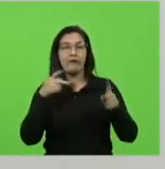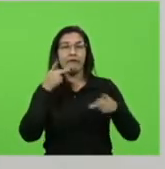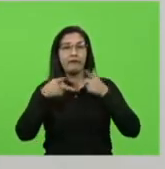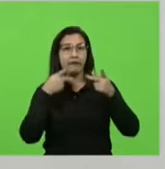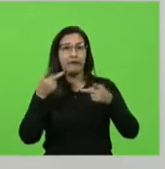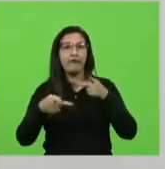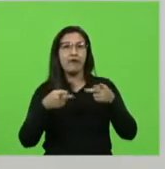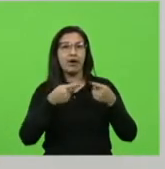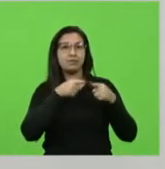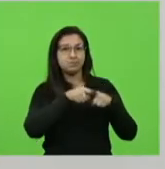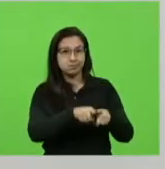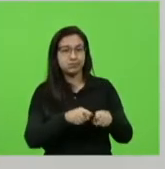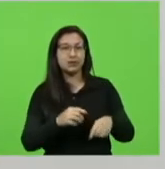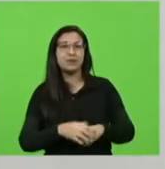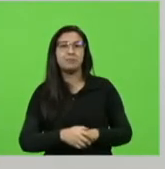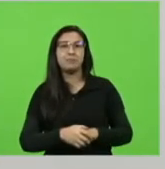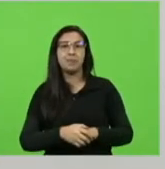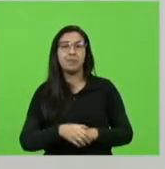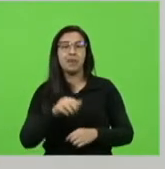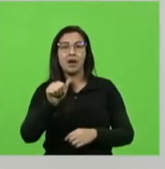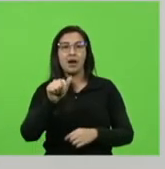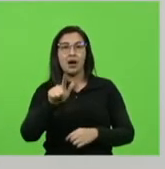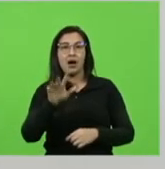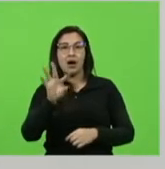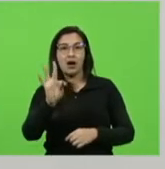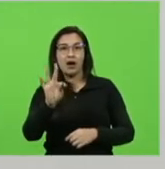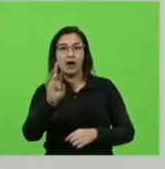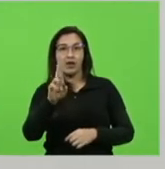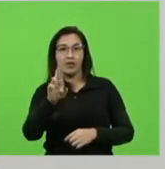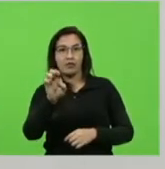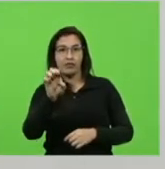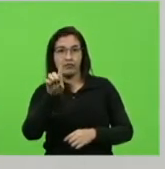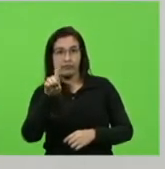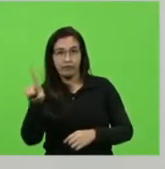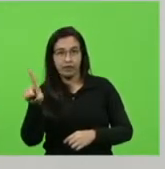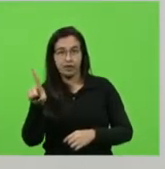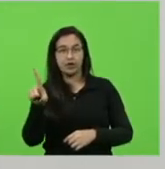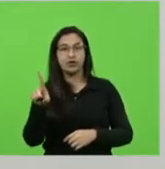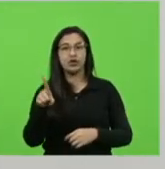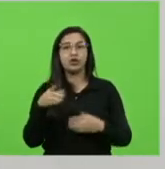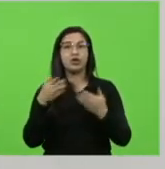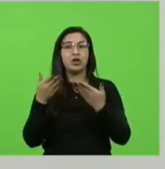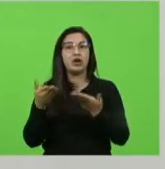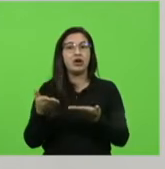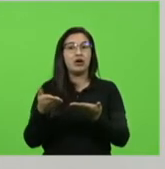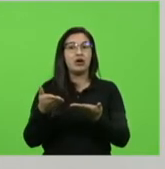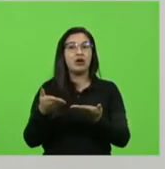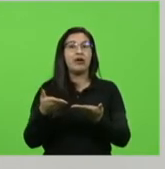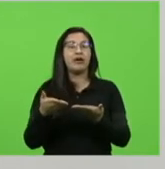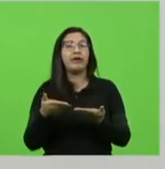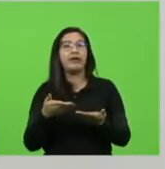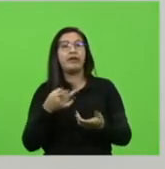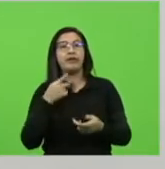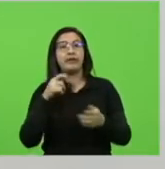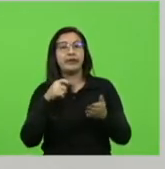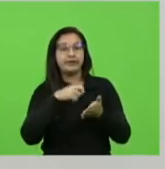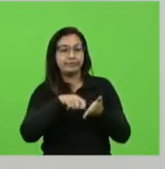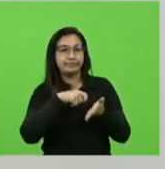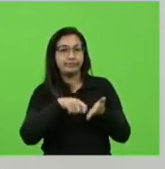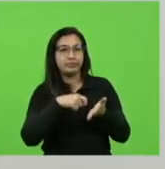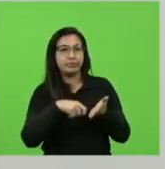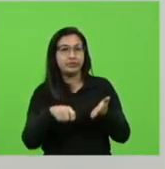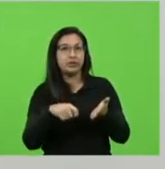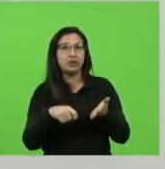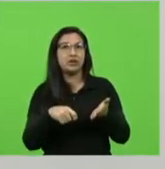revolução sexual, Alfred Kinsey. Em 1948, Alfred Kinsey escreveu um livro que rompeu